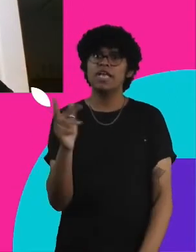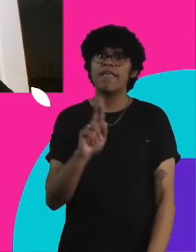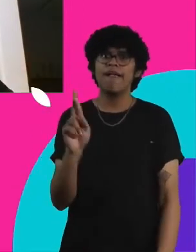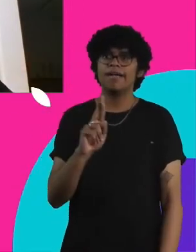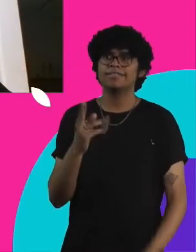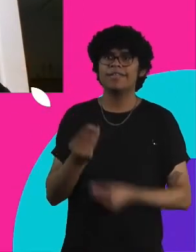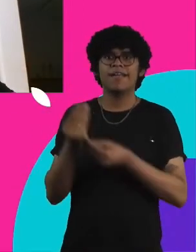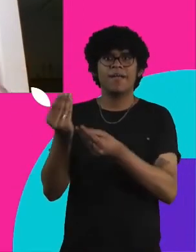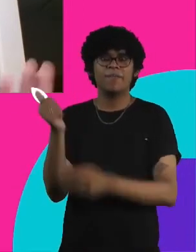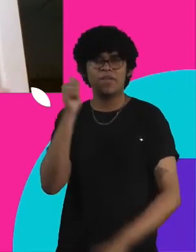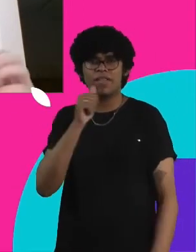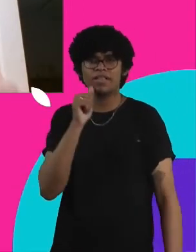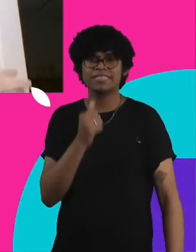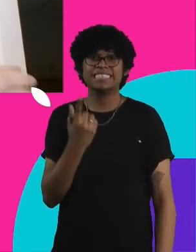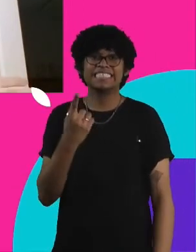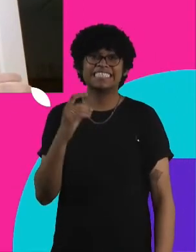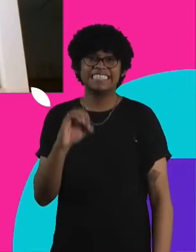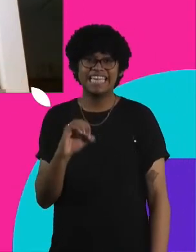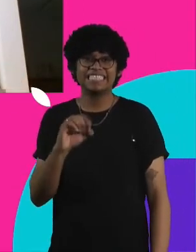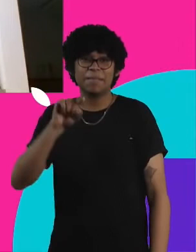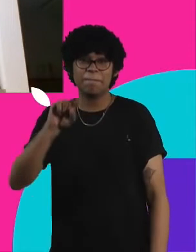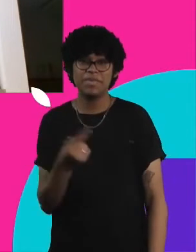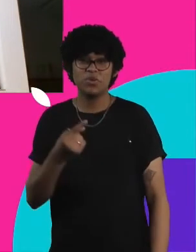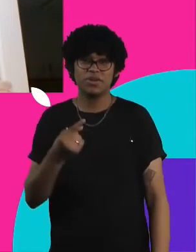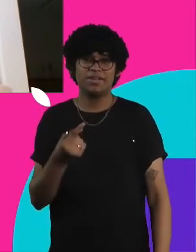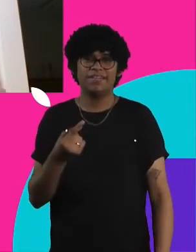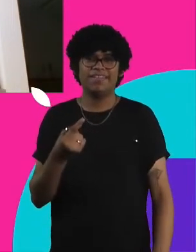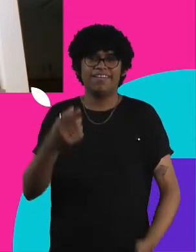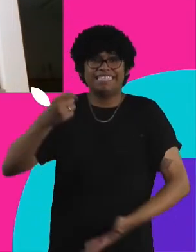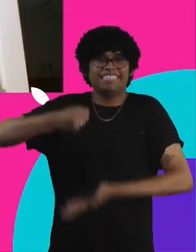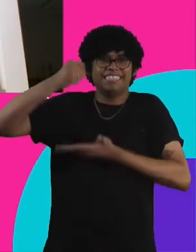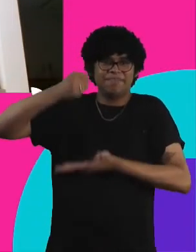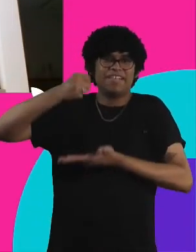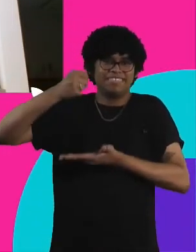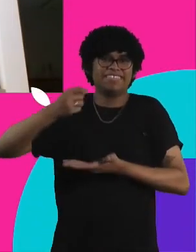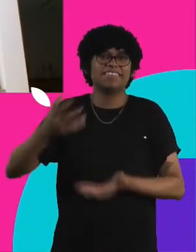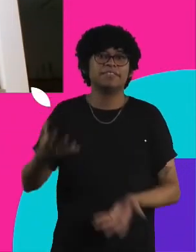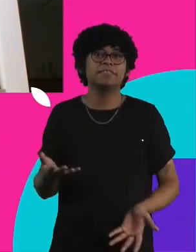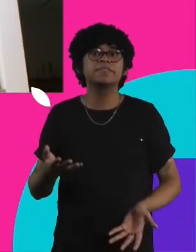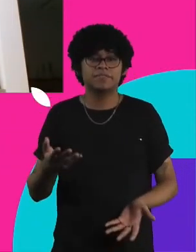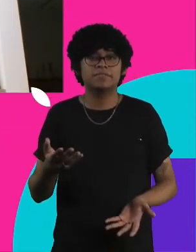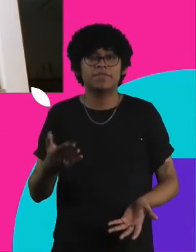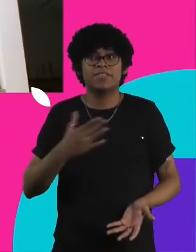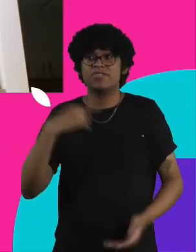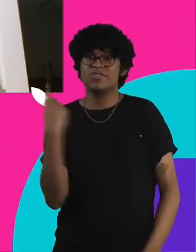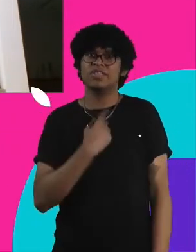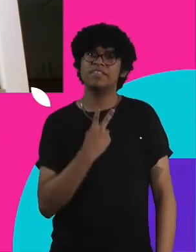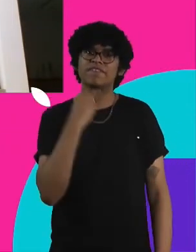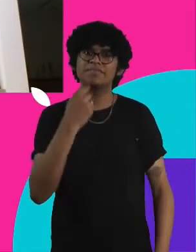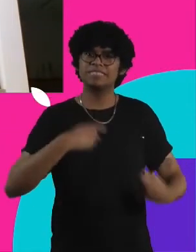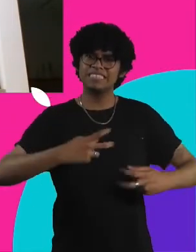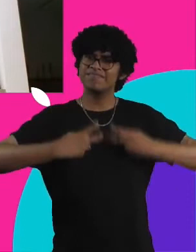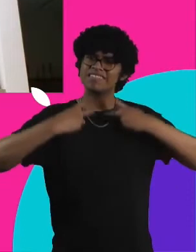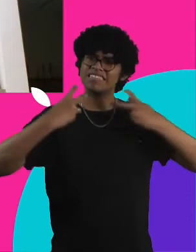10 toneladas de cesta básica, tudo isso eu acho muito importante. Mas para mim, eu acho que a nossa voz tem que ser muito forte